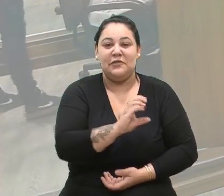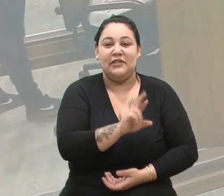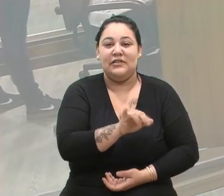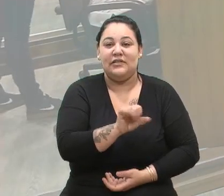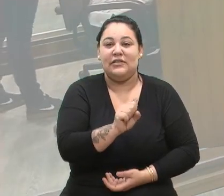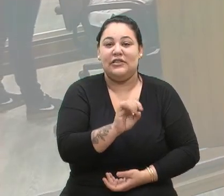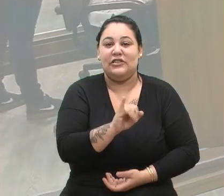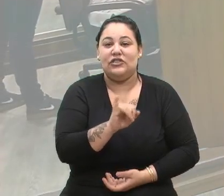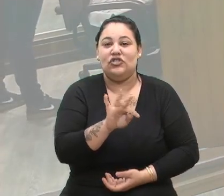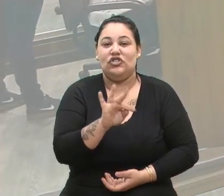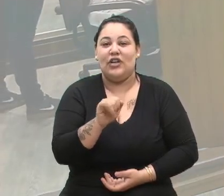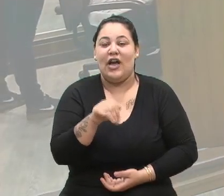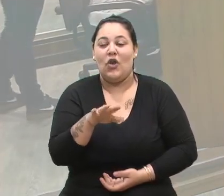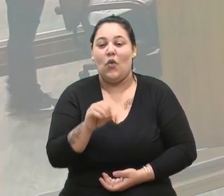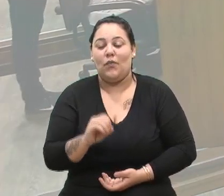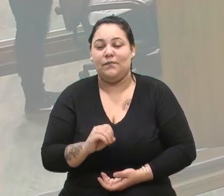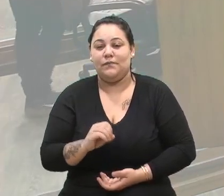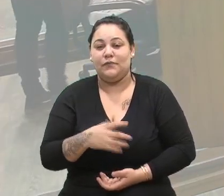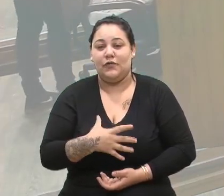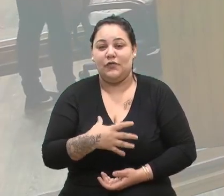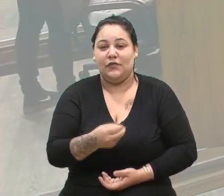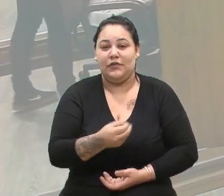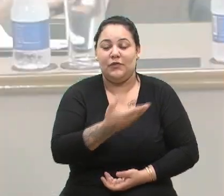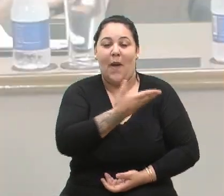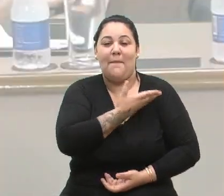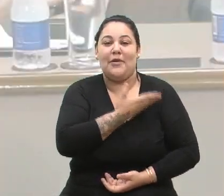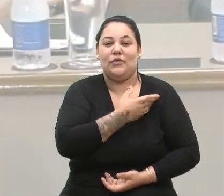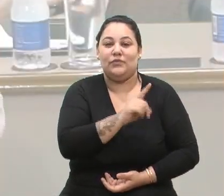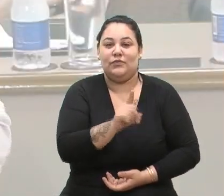aqui, filho do meu amigo Zoraido,